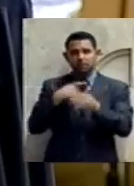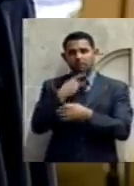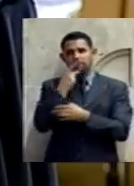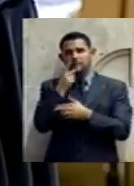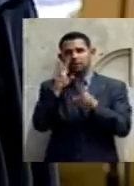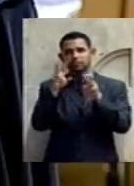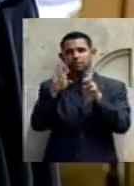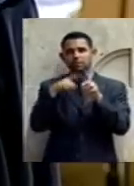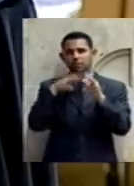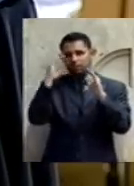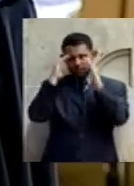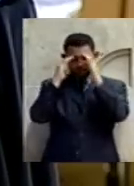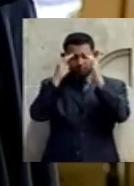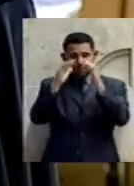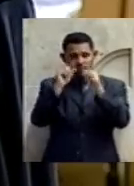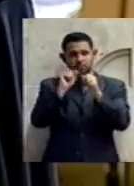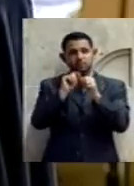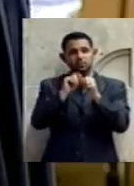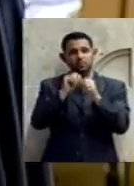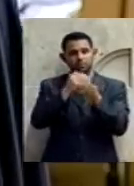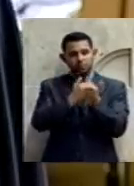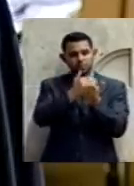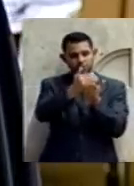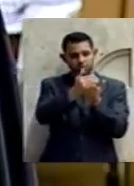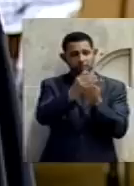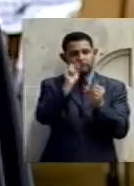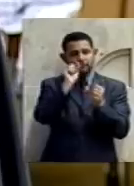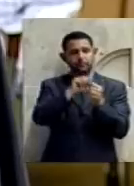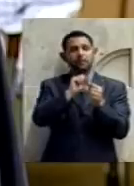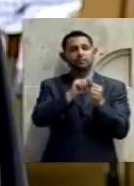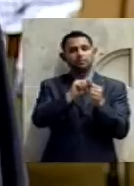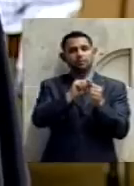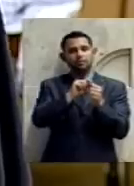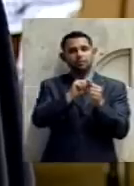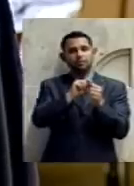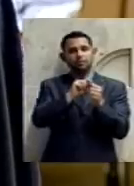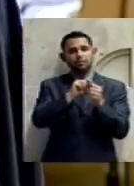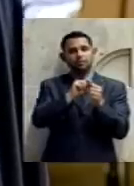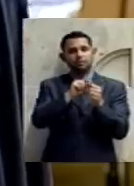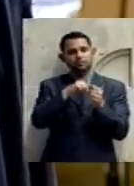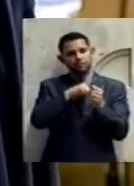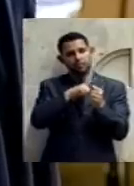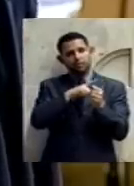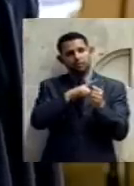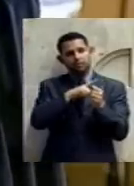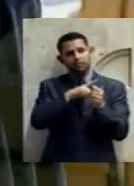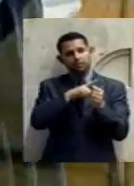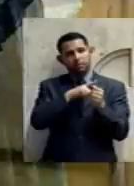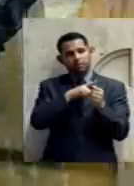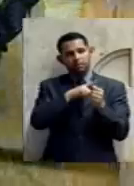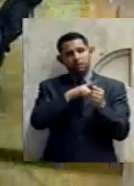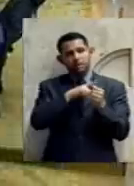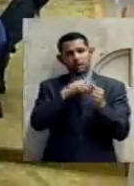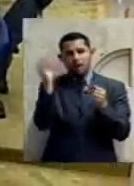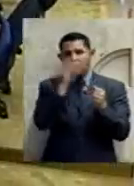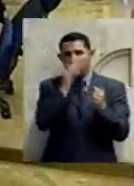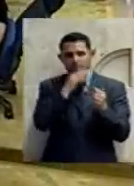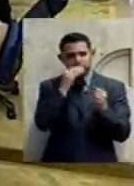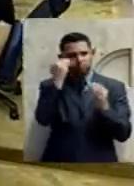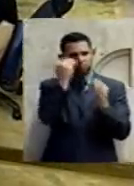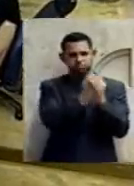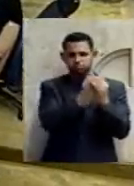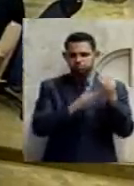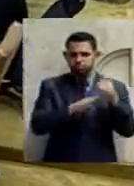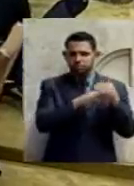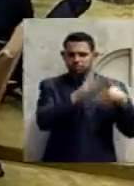ao cumprimento do preceito constitucional que estabelece a razoável duração do processo. Ao divulgar